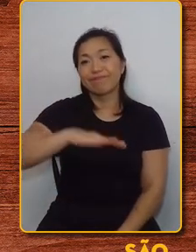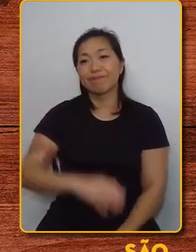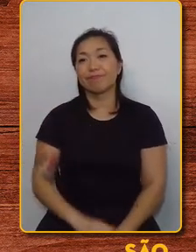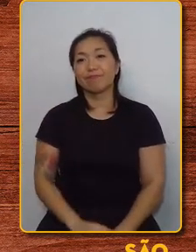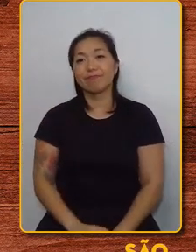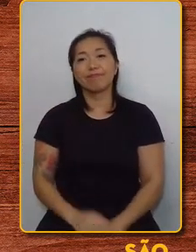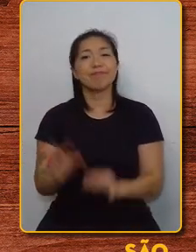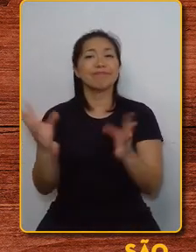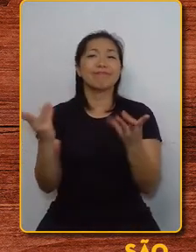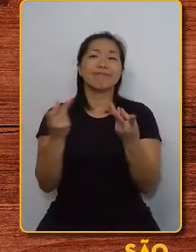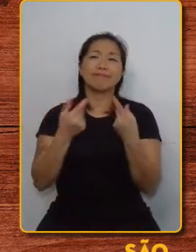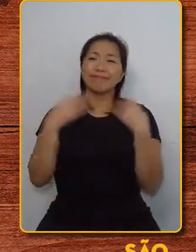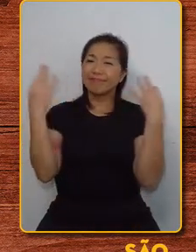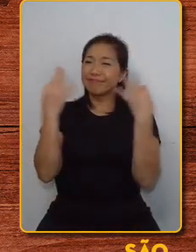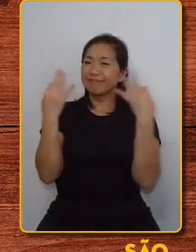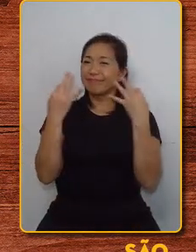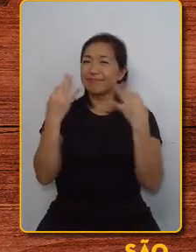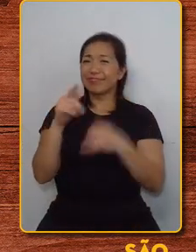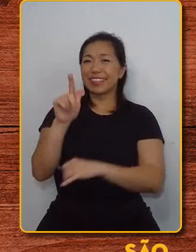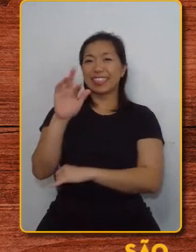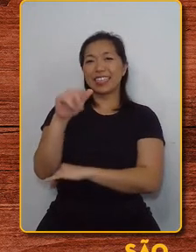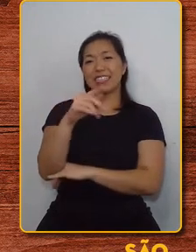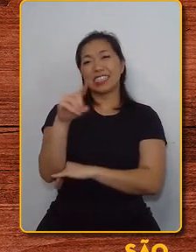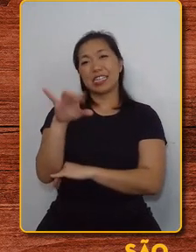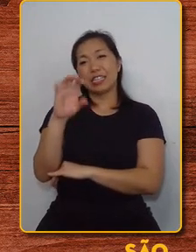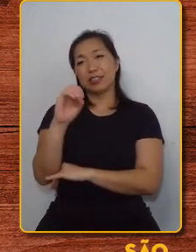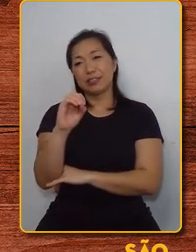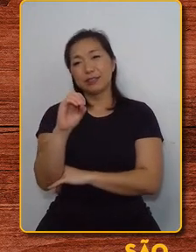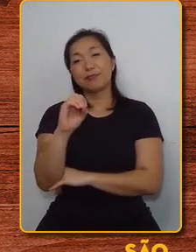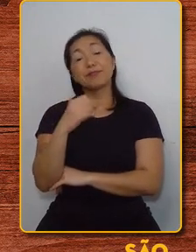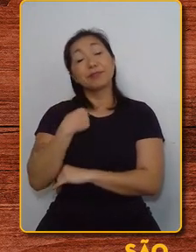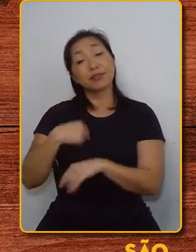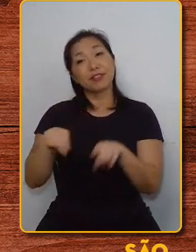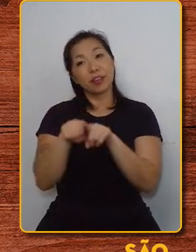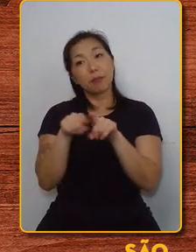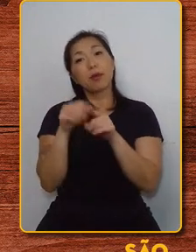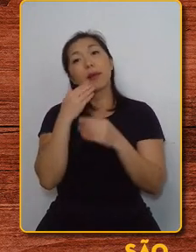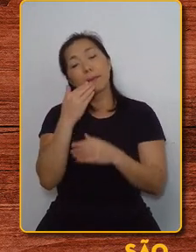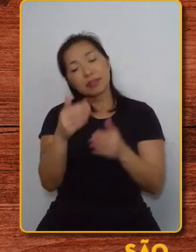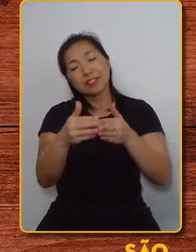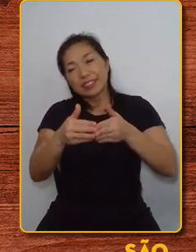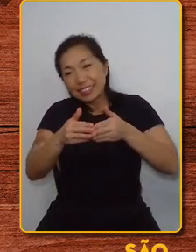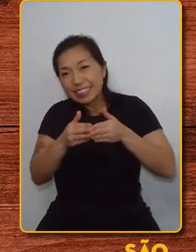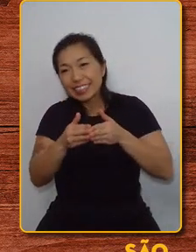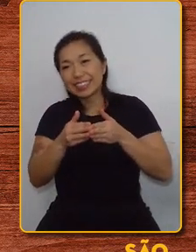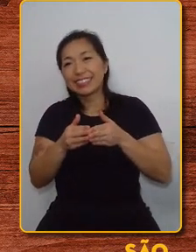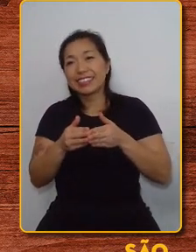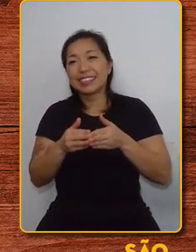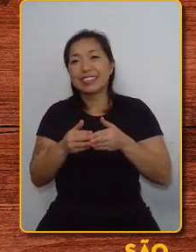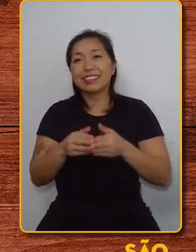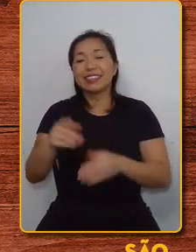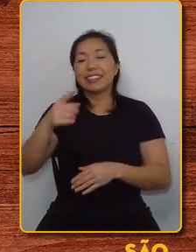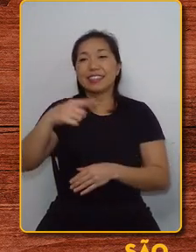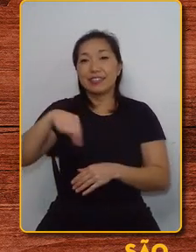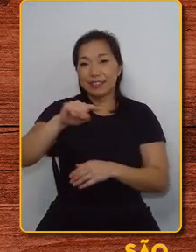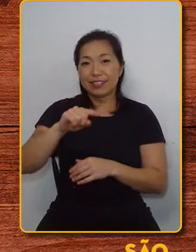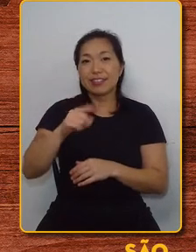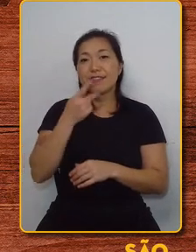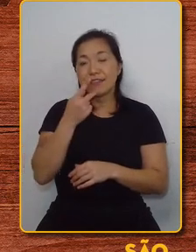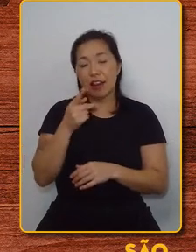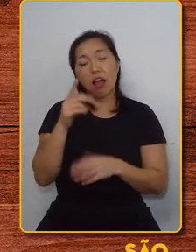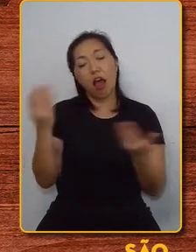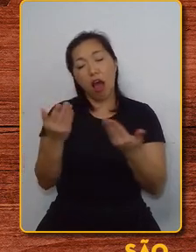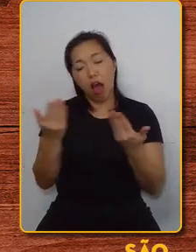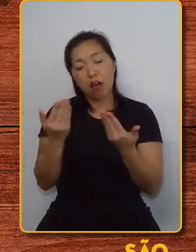Maravilha, Graziano. Eu ia pedir licença para vocês, para a gente vai passar para as